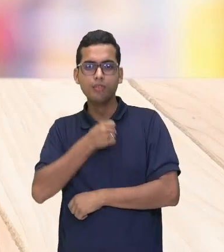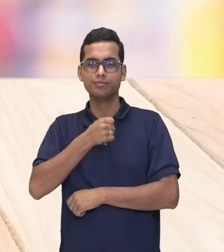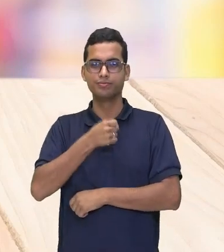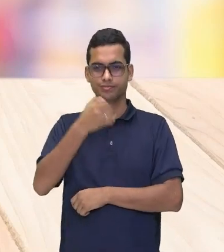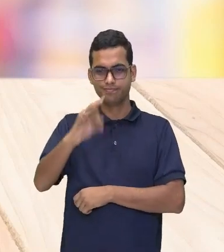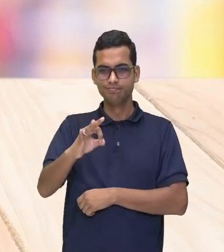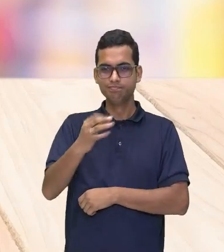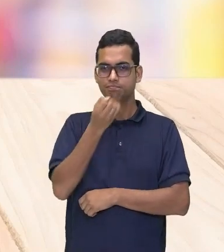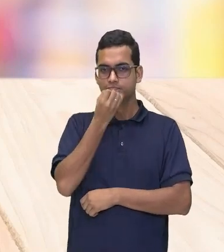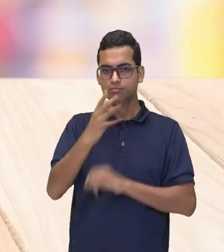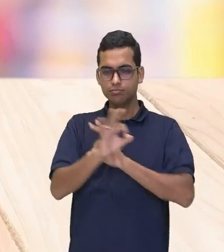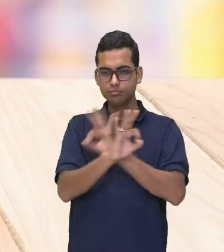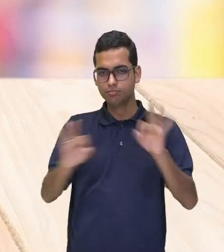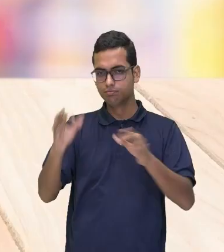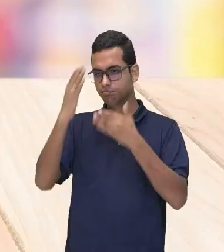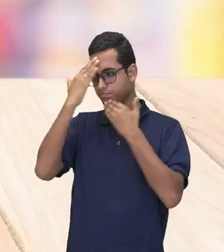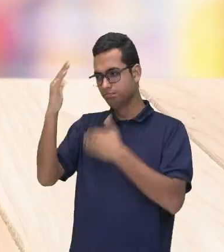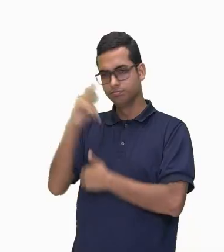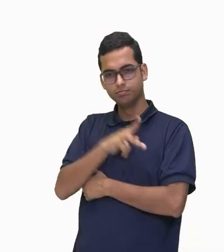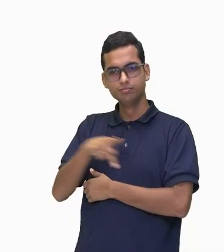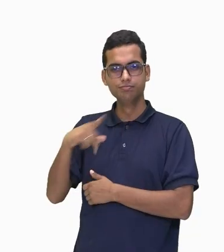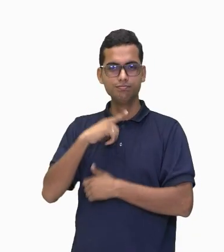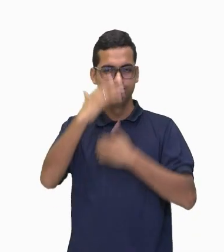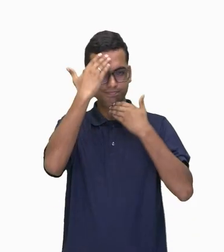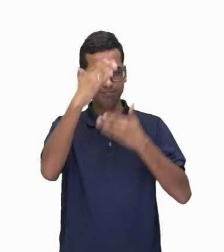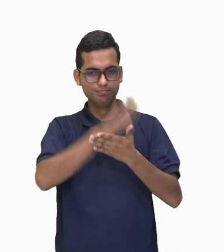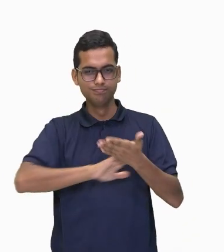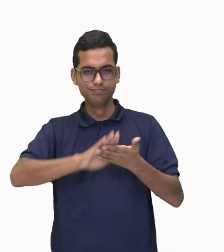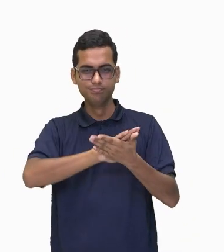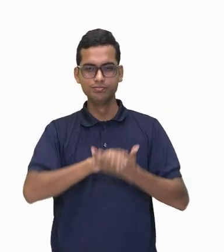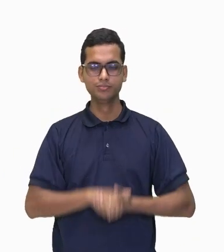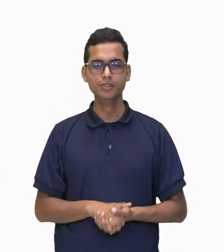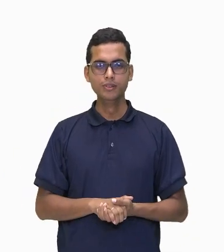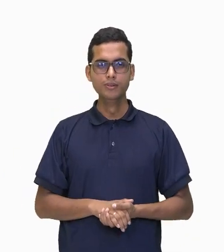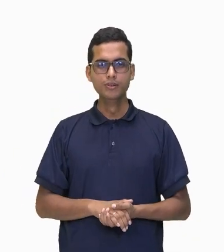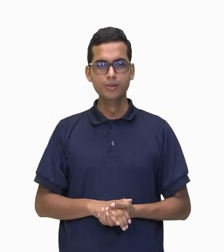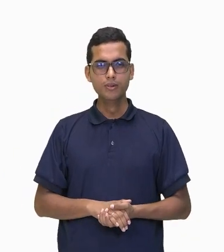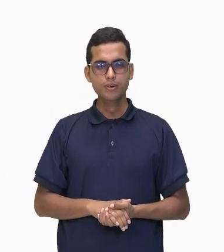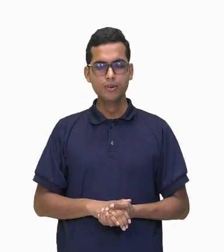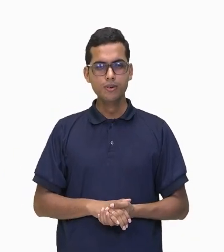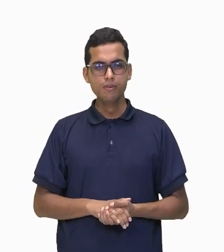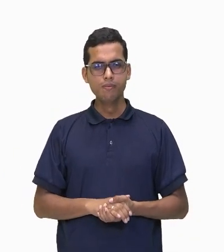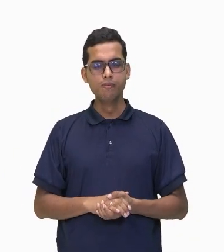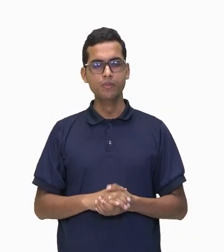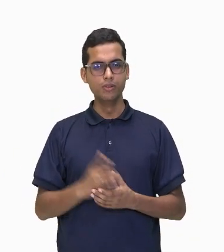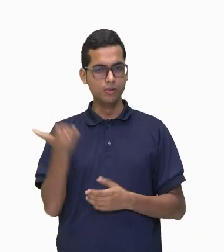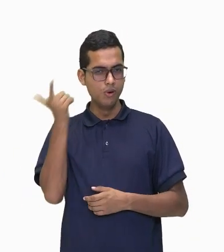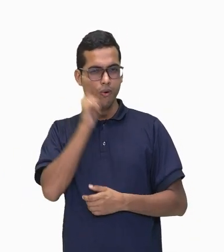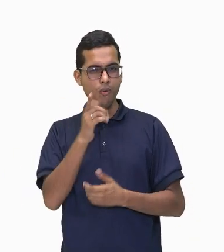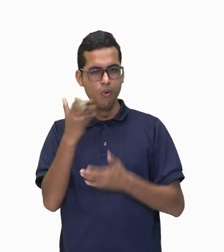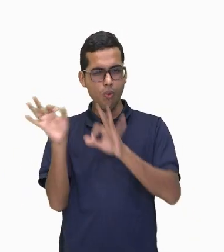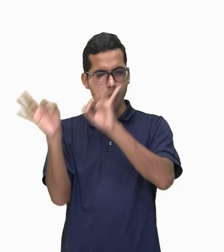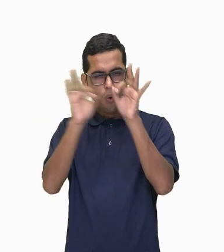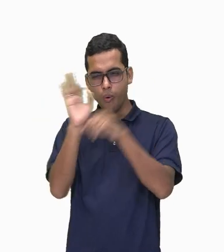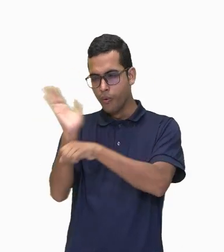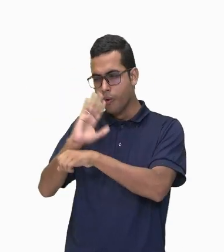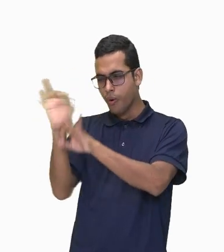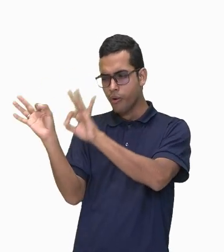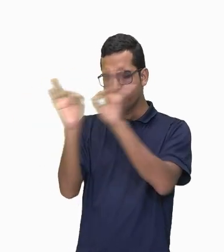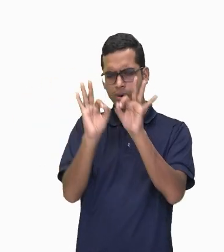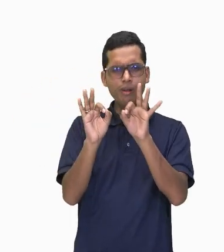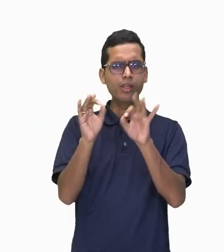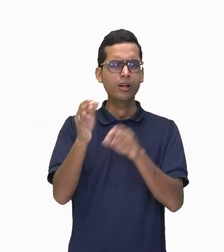obrigada, professor. De nada, professora. Muito bem, pessoal. Nós vimos no nosso vídeo, vamos tomar